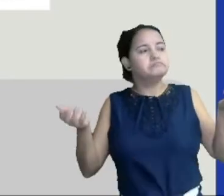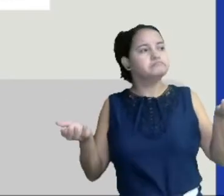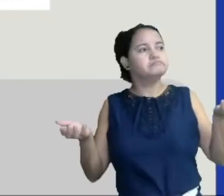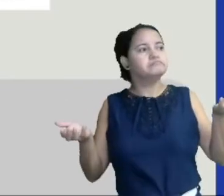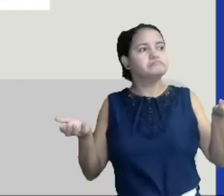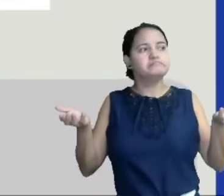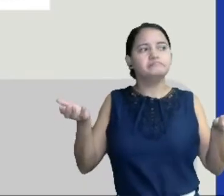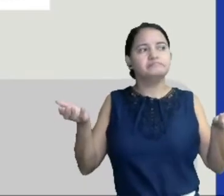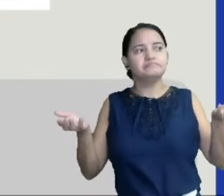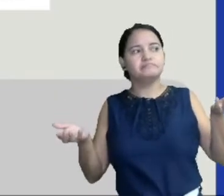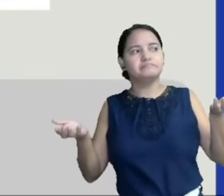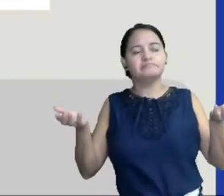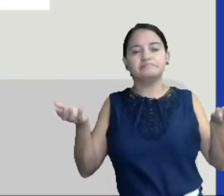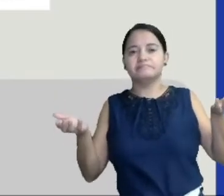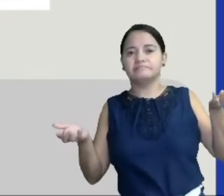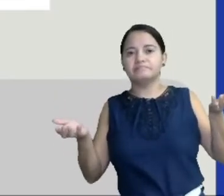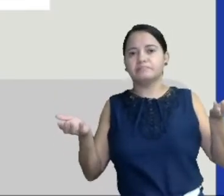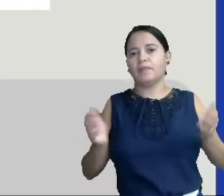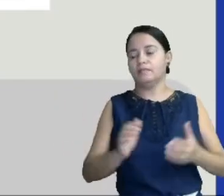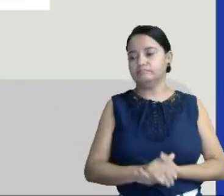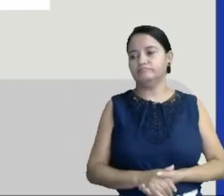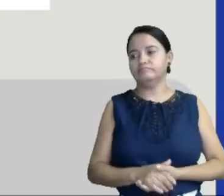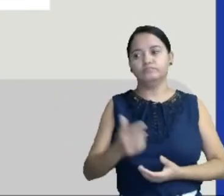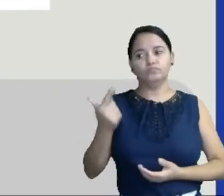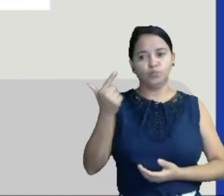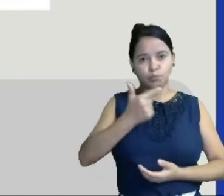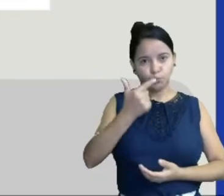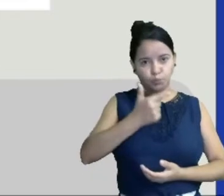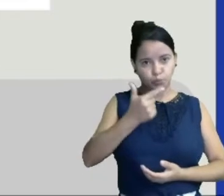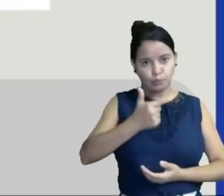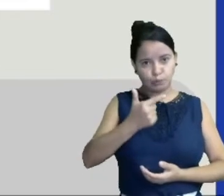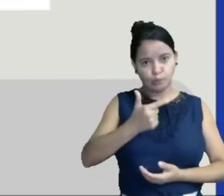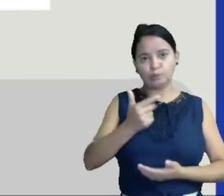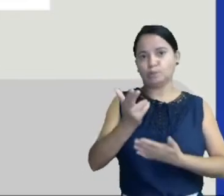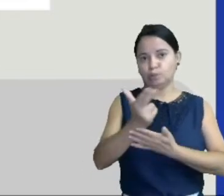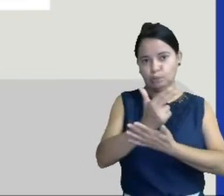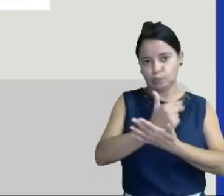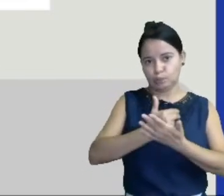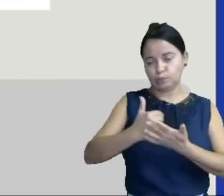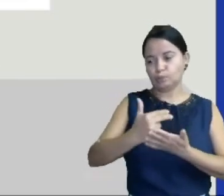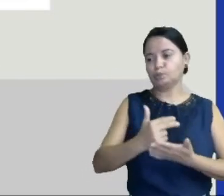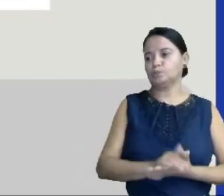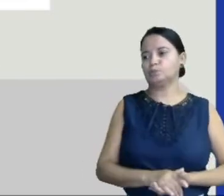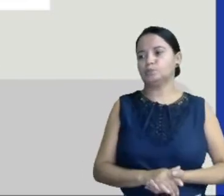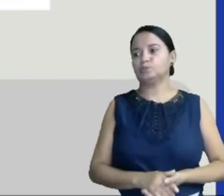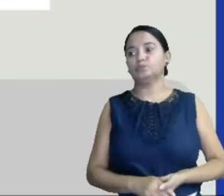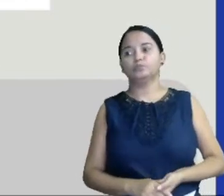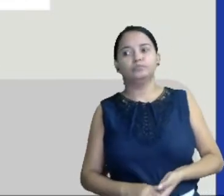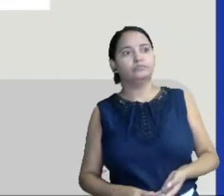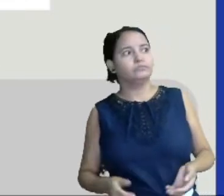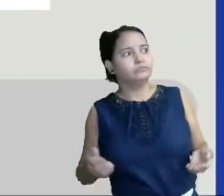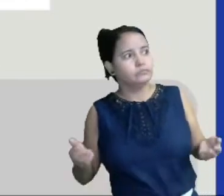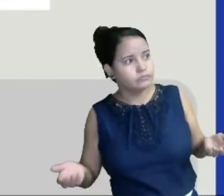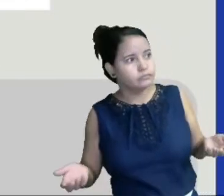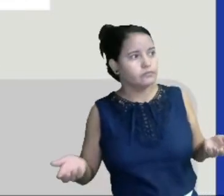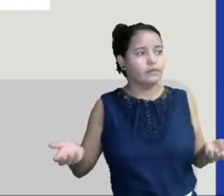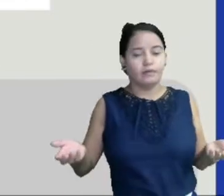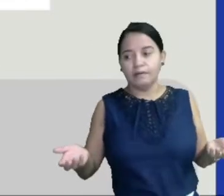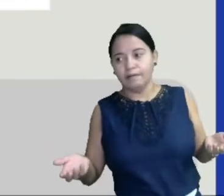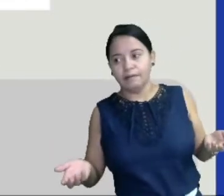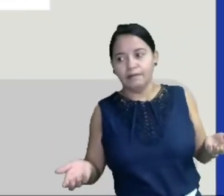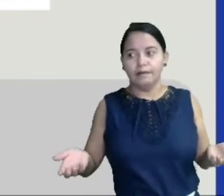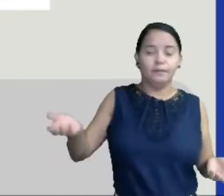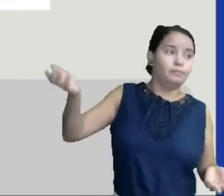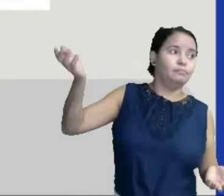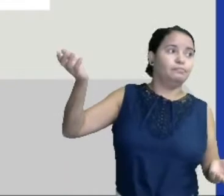gangorra já na outra imagem uma criança ficou é suspensa E aí a gente